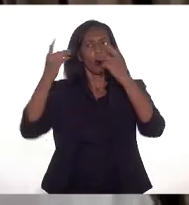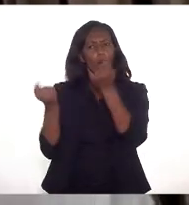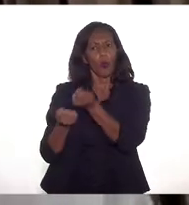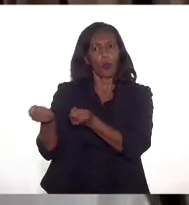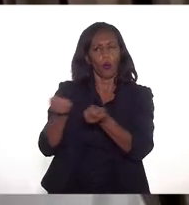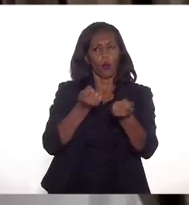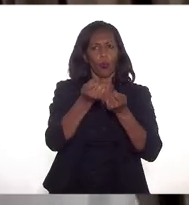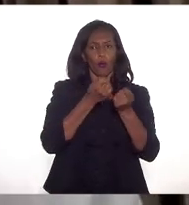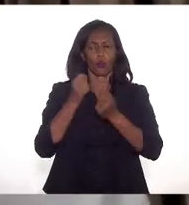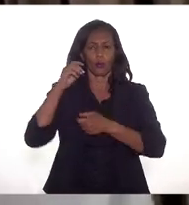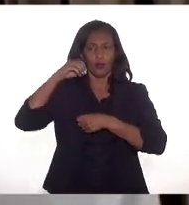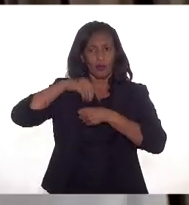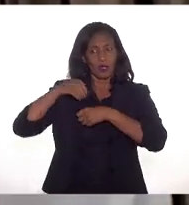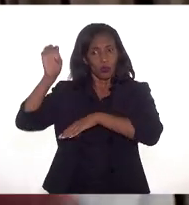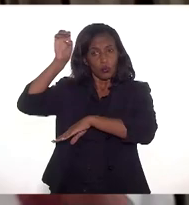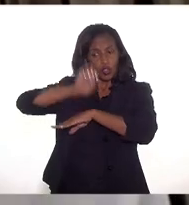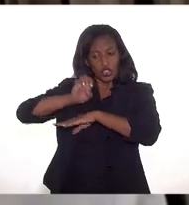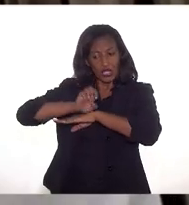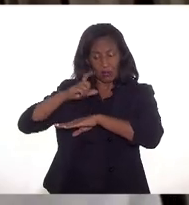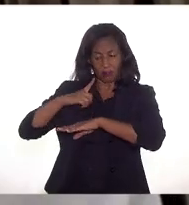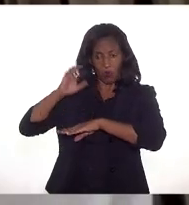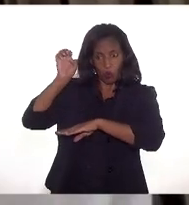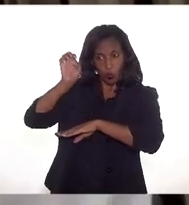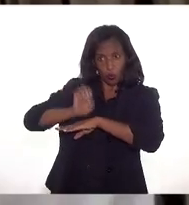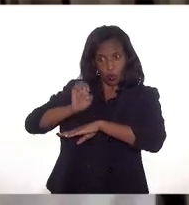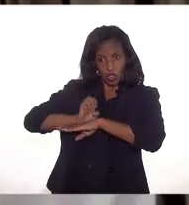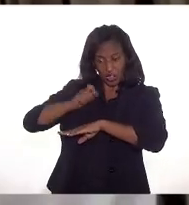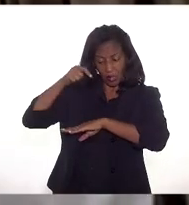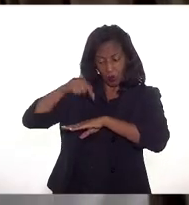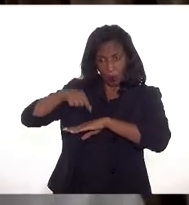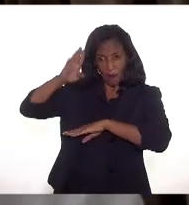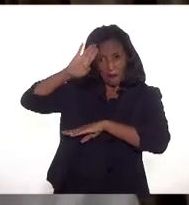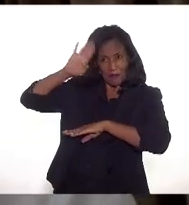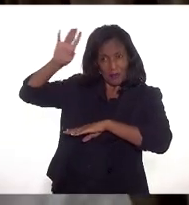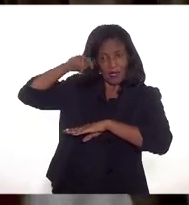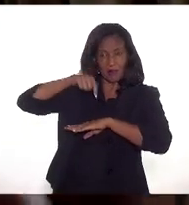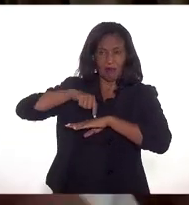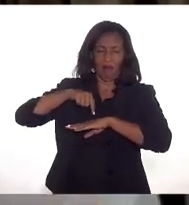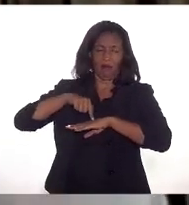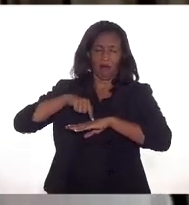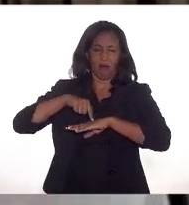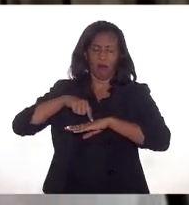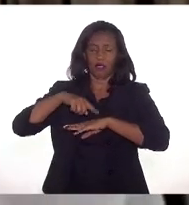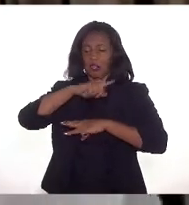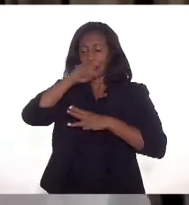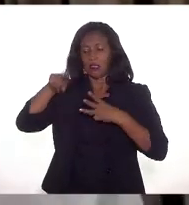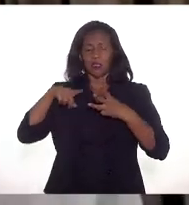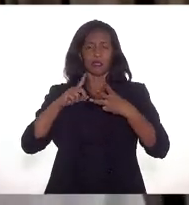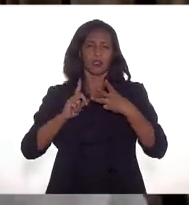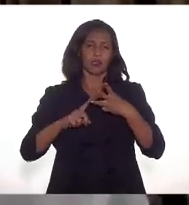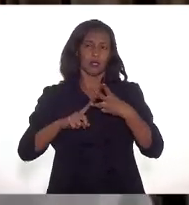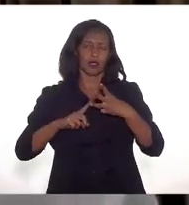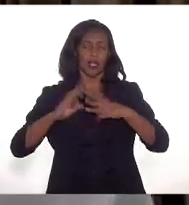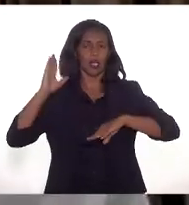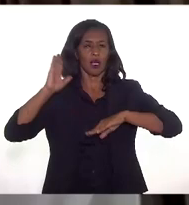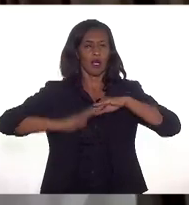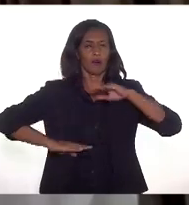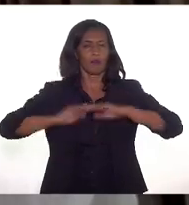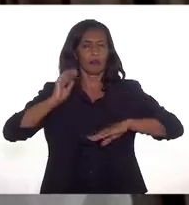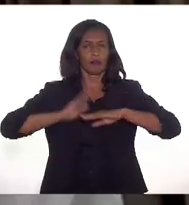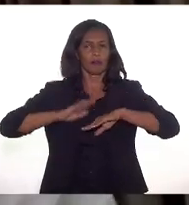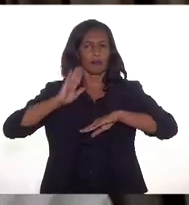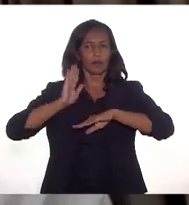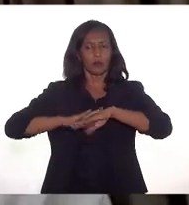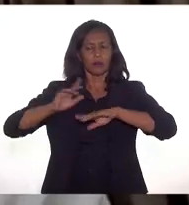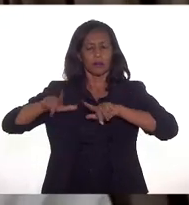Estado, tendo o Estado como indutor e viabilizador. Né? E 3, a capacidade de